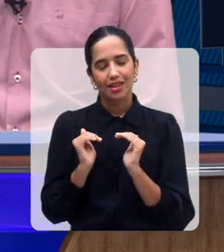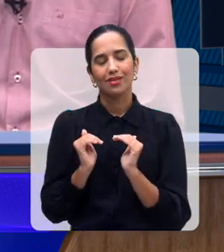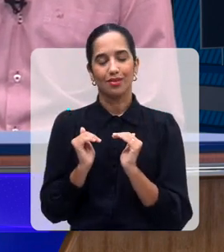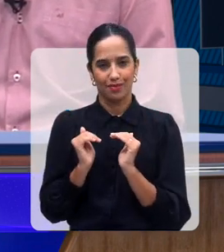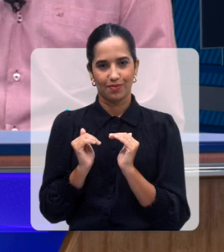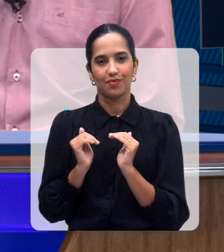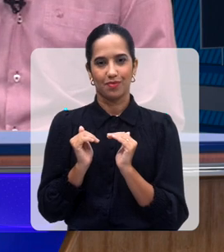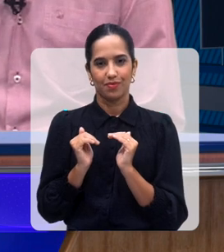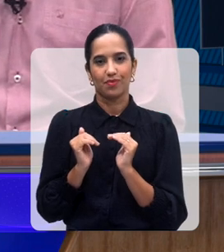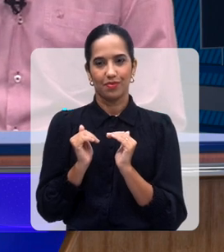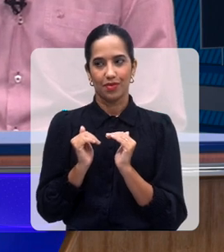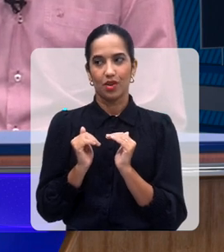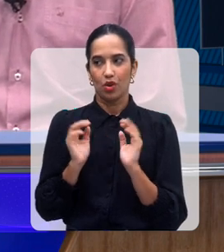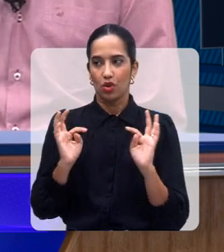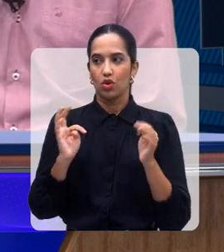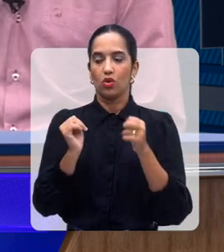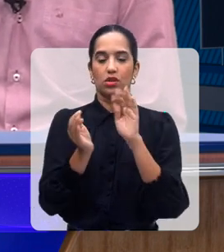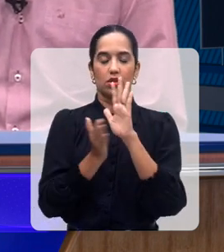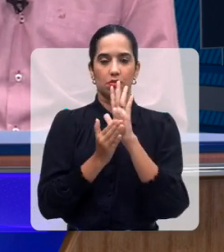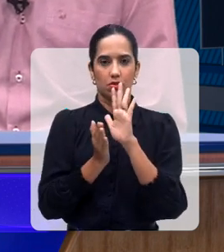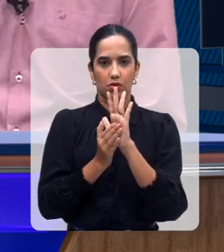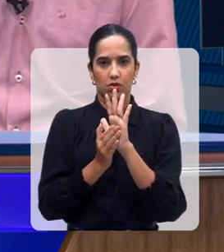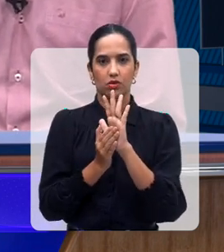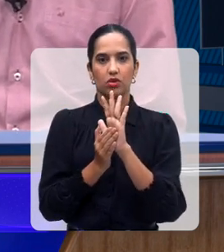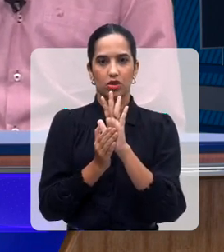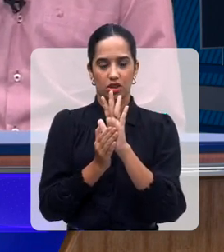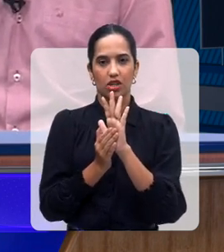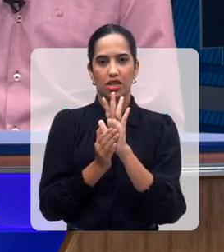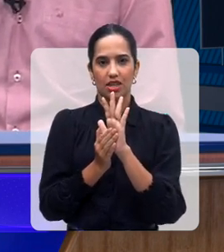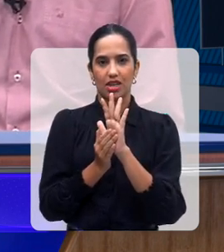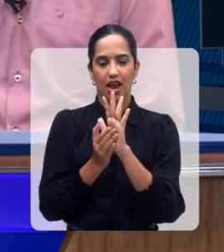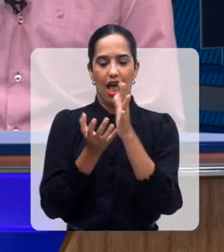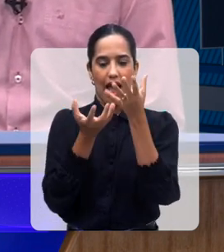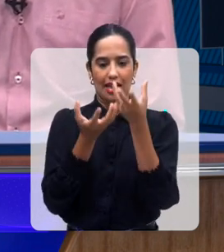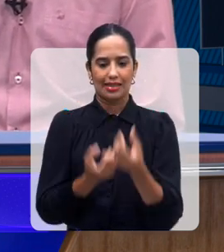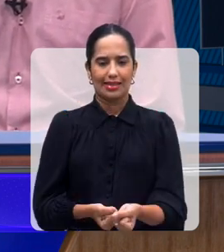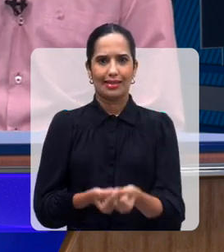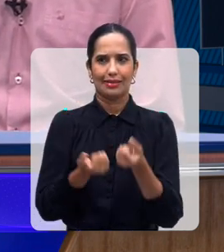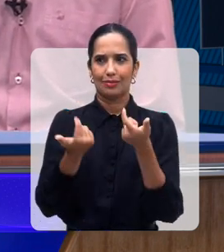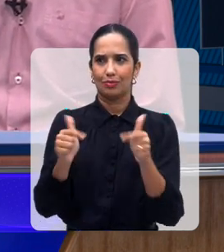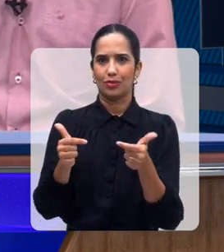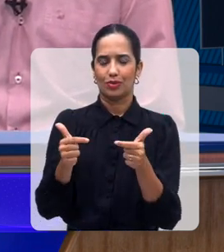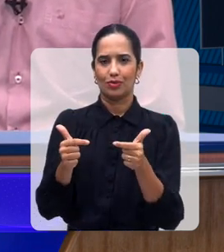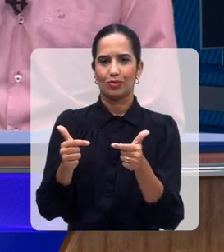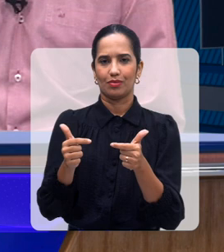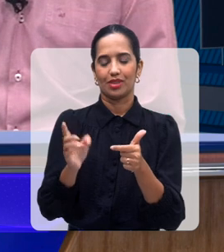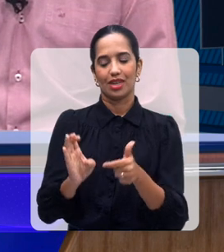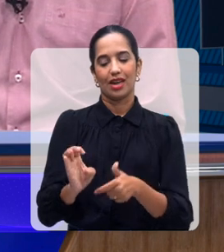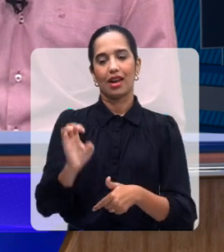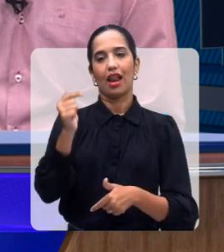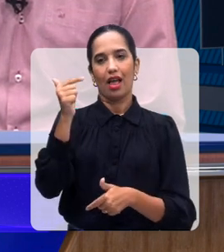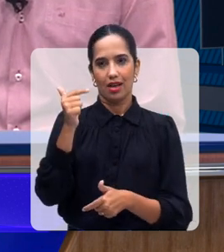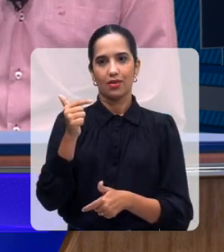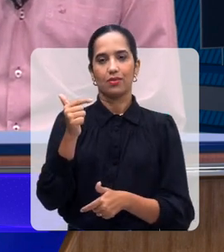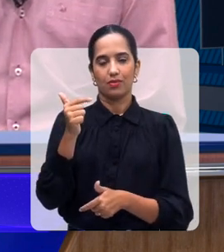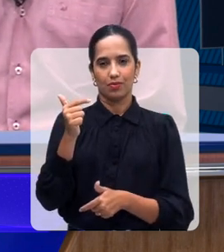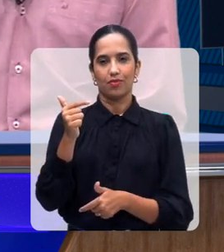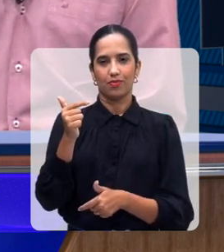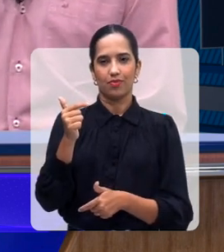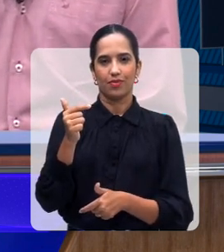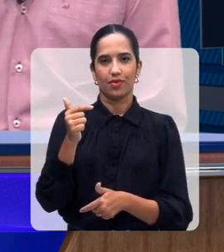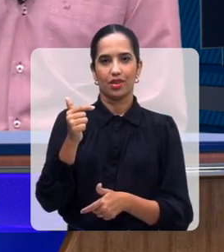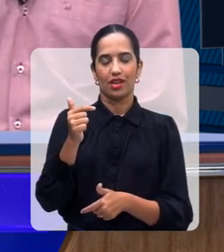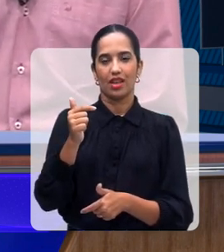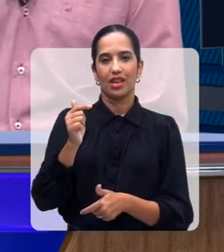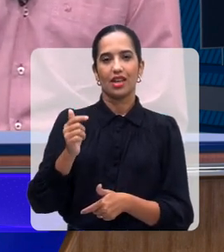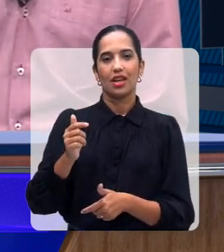credibilidade, se as nossas propostas elas não fossem aceitas. Evidentemente